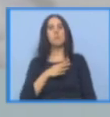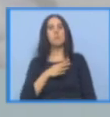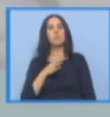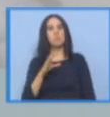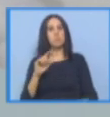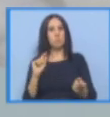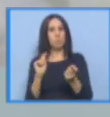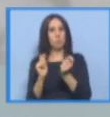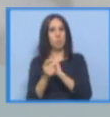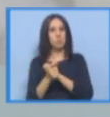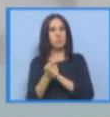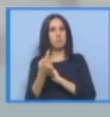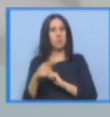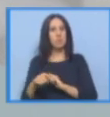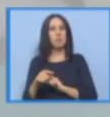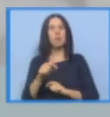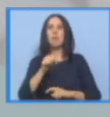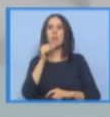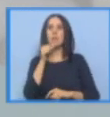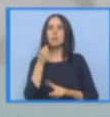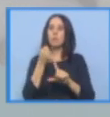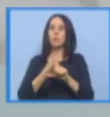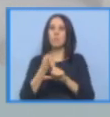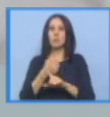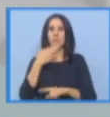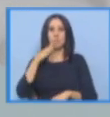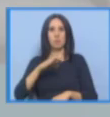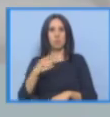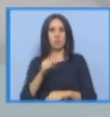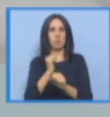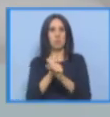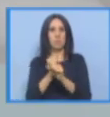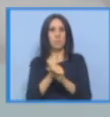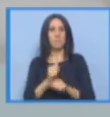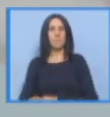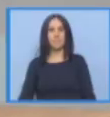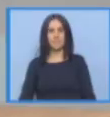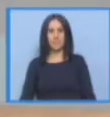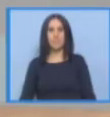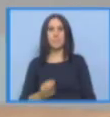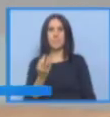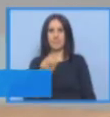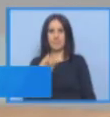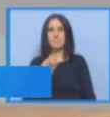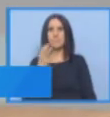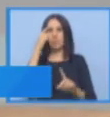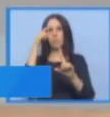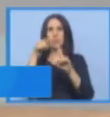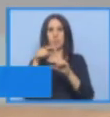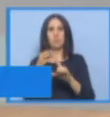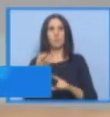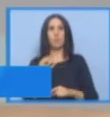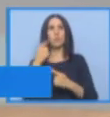são mudanças que tendem a combater a precariedade laboral? Sim, o objetivo enunciado